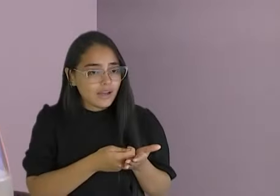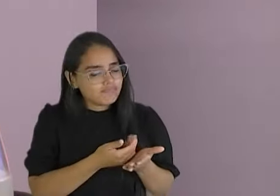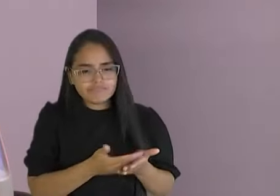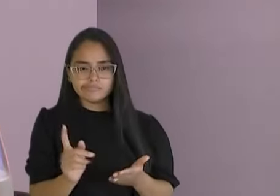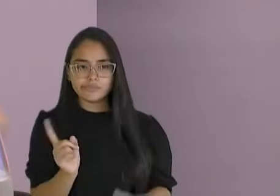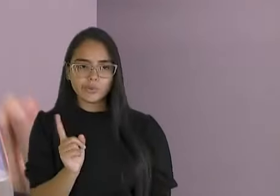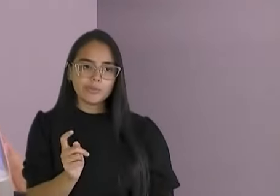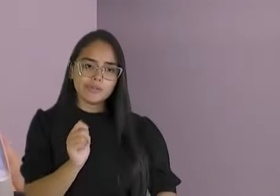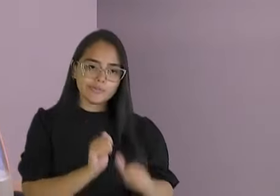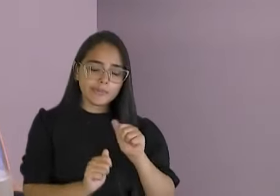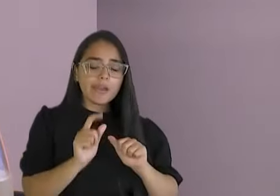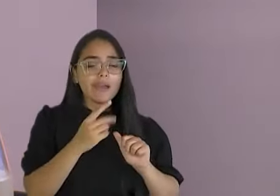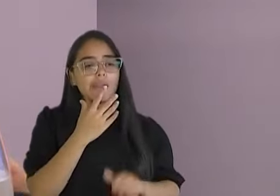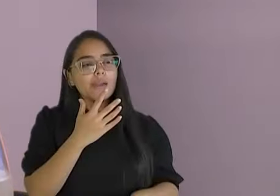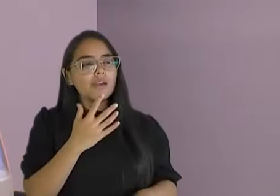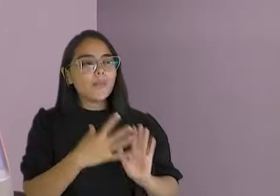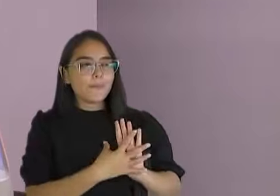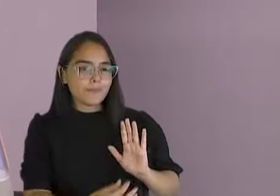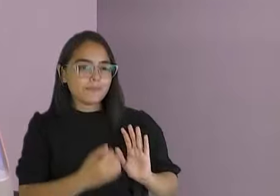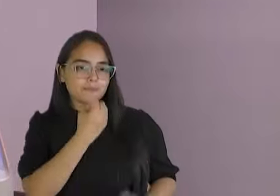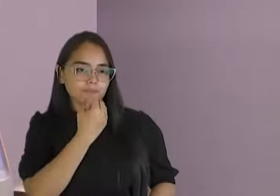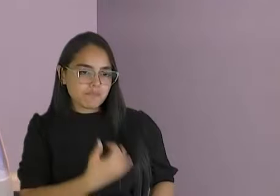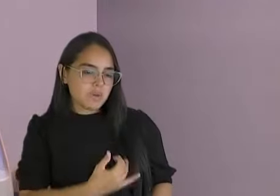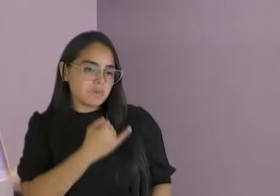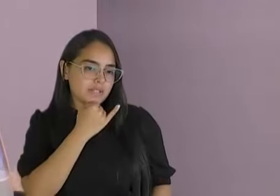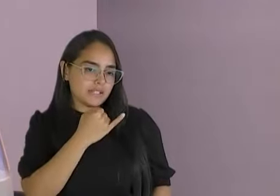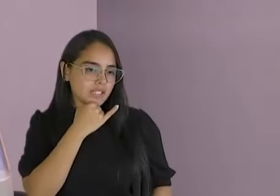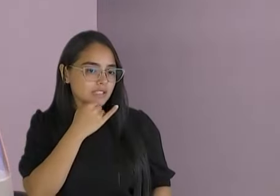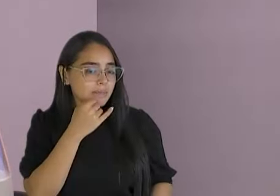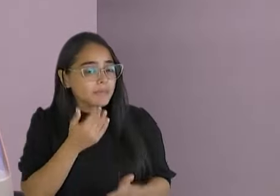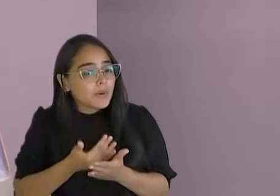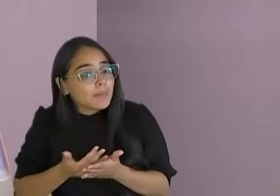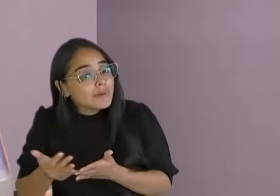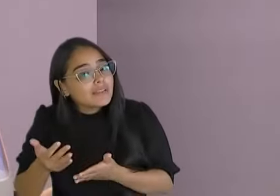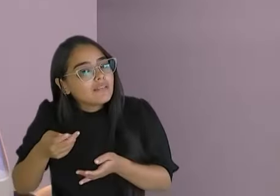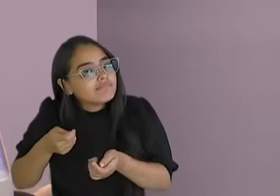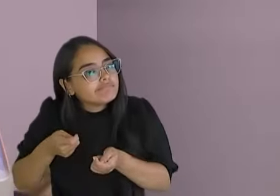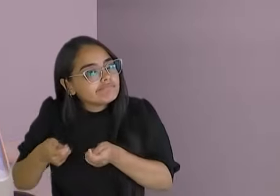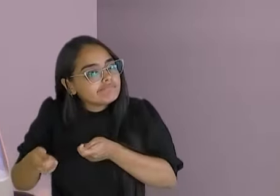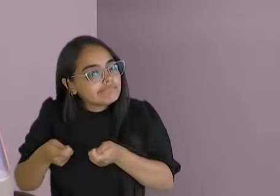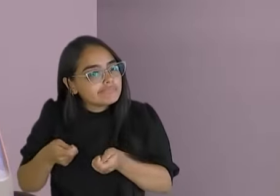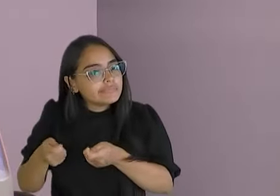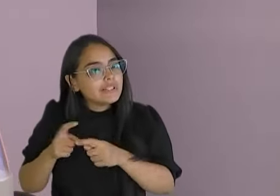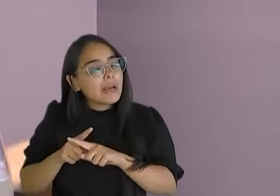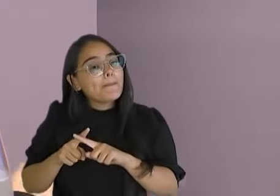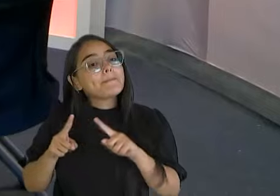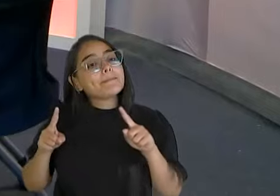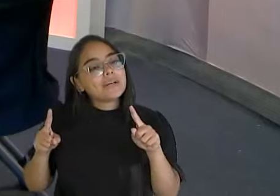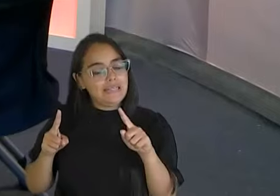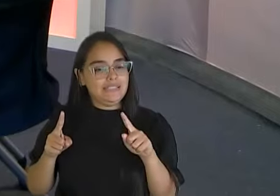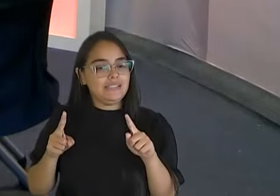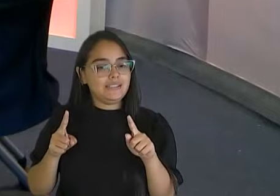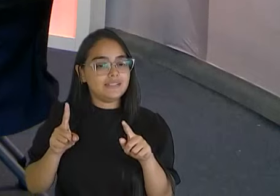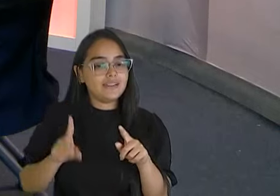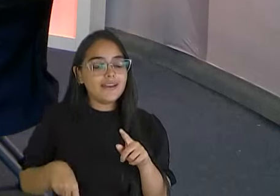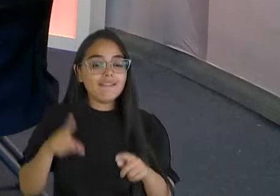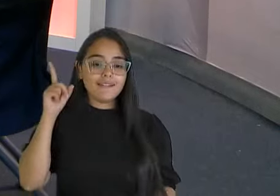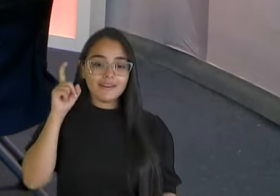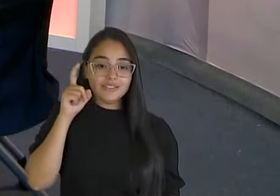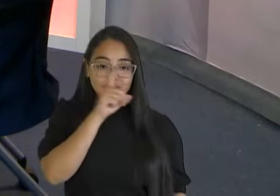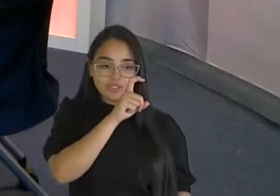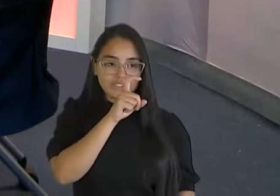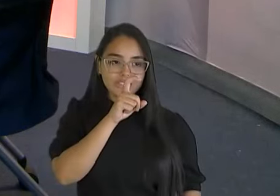né? Então, acho que é um bom exemplo, assim, porque você pode começar e conseguir controlar. Mas quem sabe, algo, né? E aí é uma coisa muito difícil,